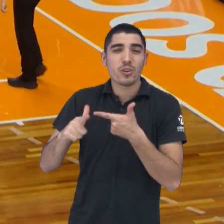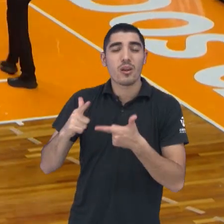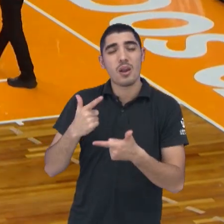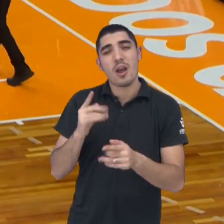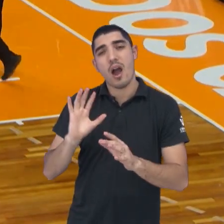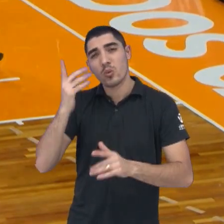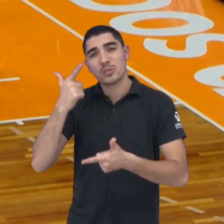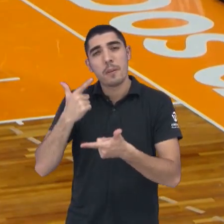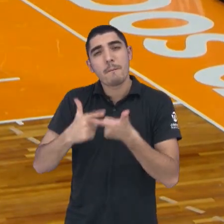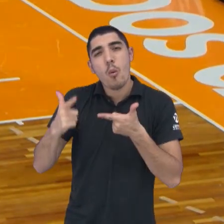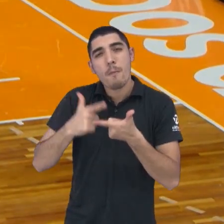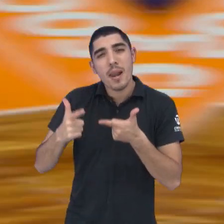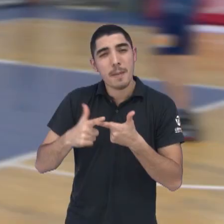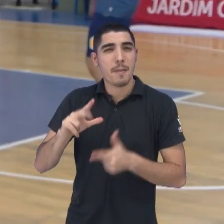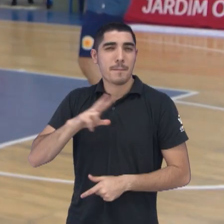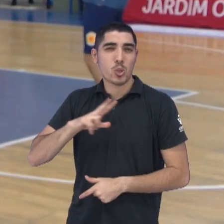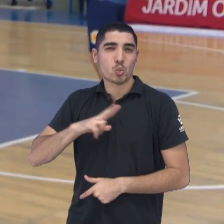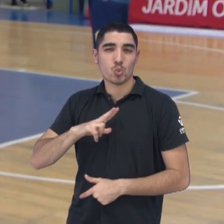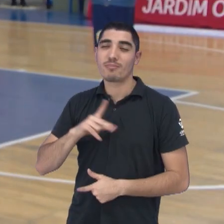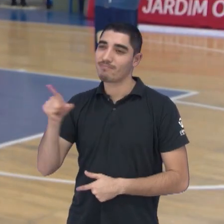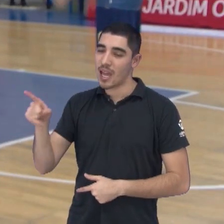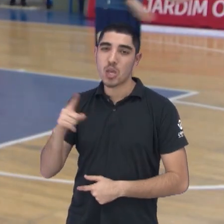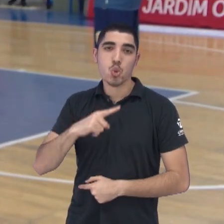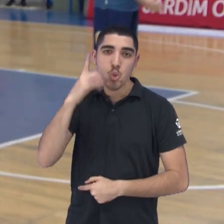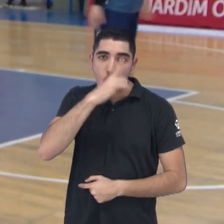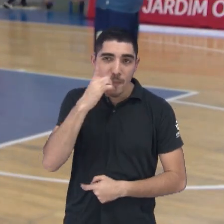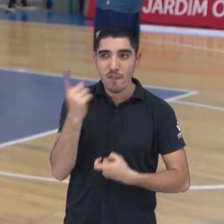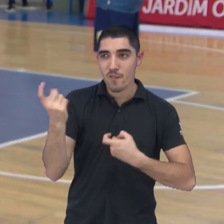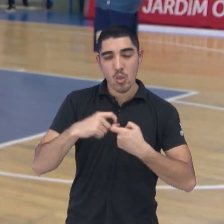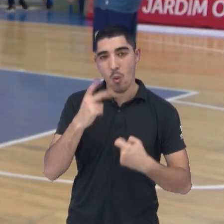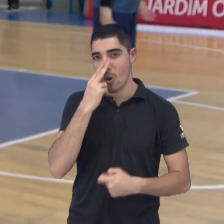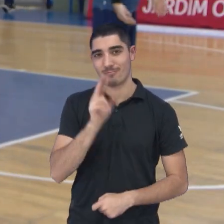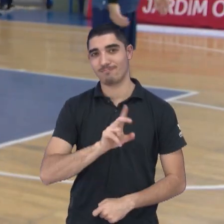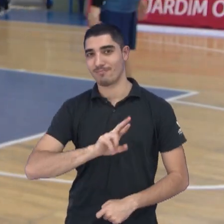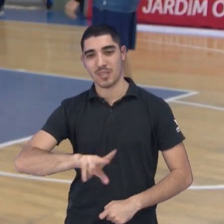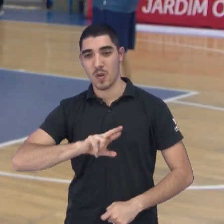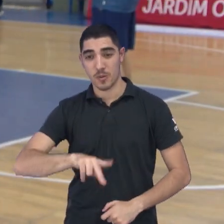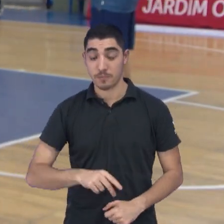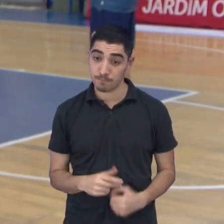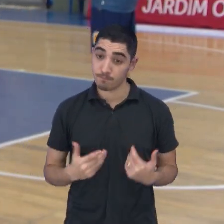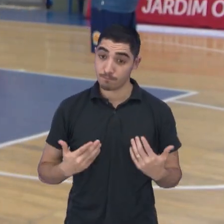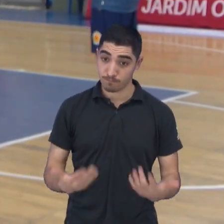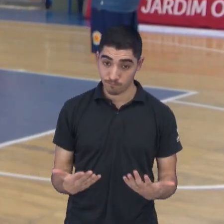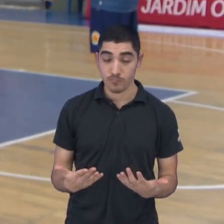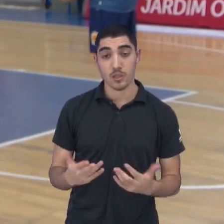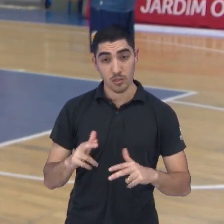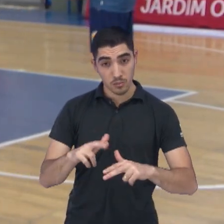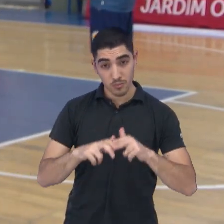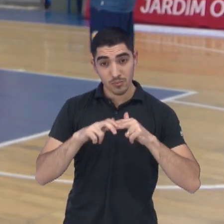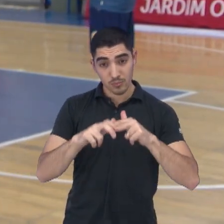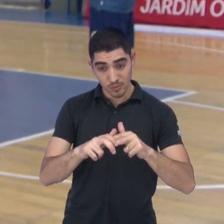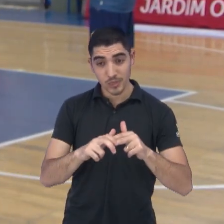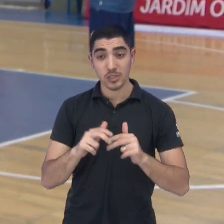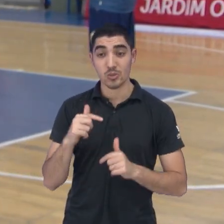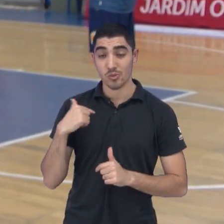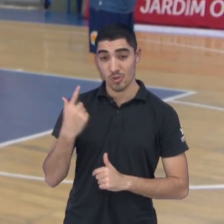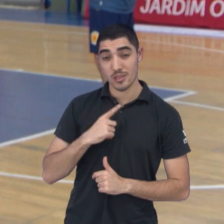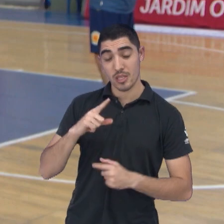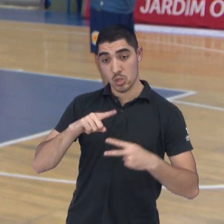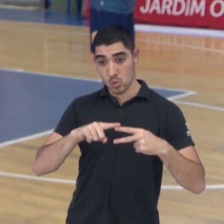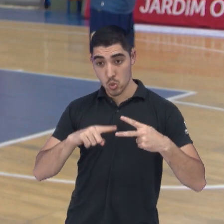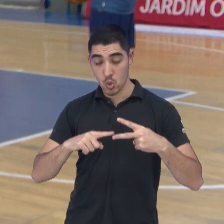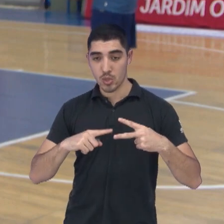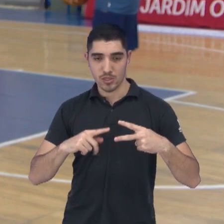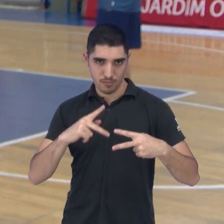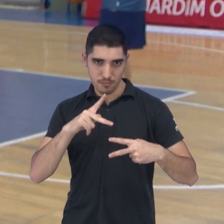e é dúvida para domingo. Vários problemas, né? Primeiro que nós perdemos 2 pivôs, então na verdade nós estamos com um time mais baixo, né? Então são 2